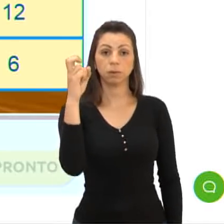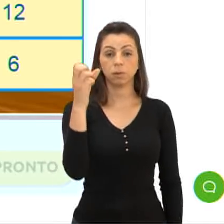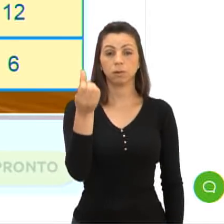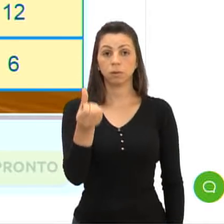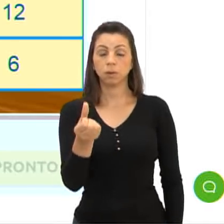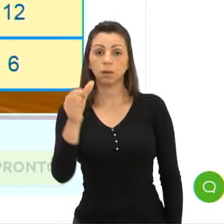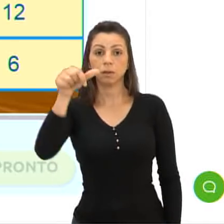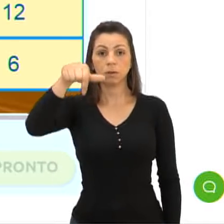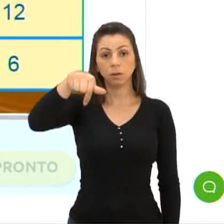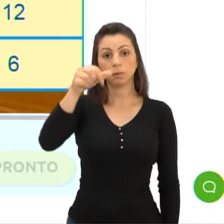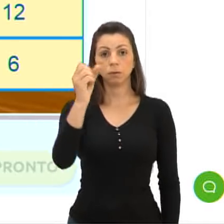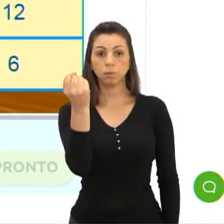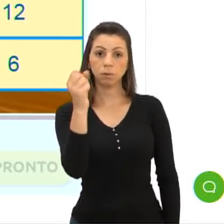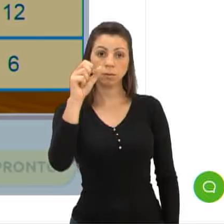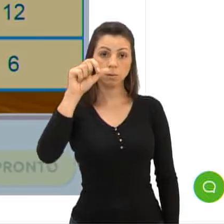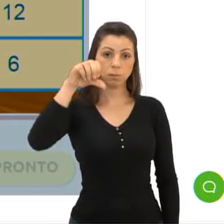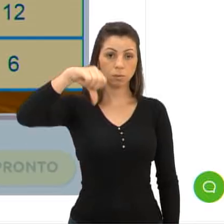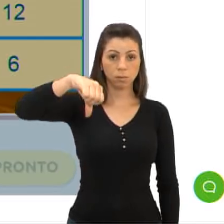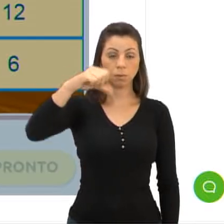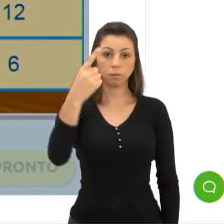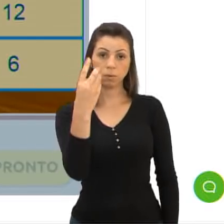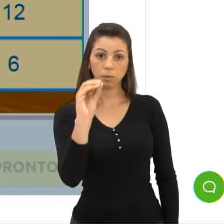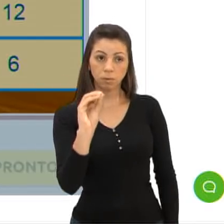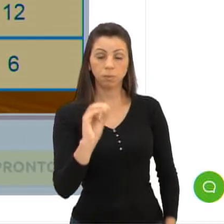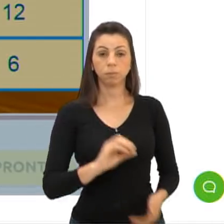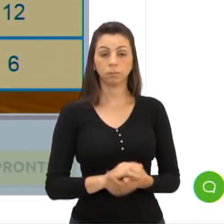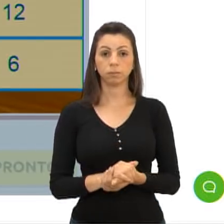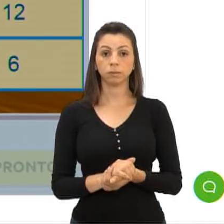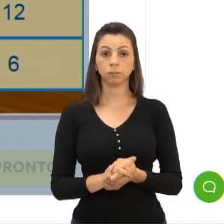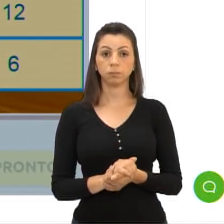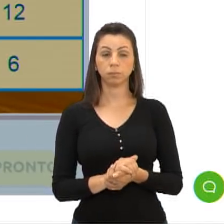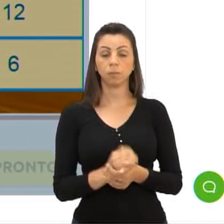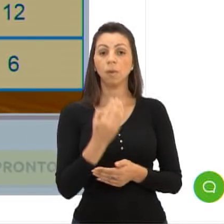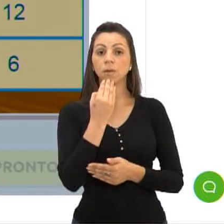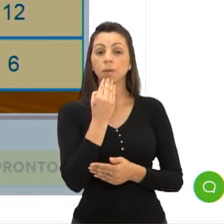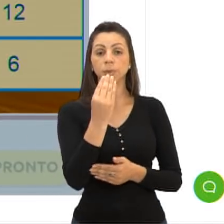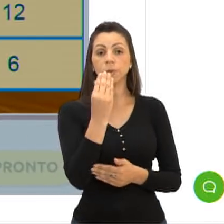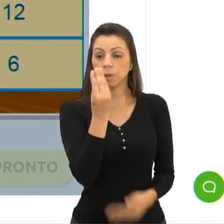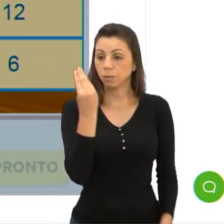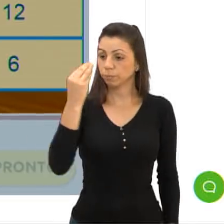7, 8, 9, 10. Você preenche conforme ele solicita.